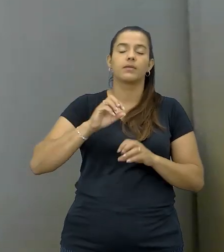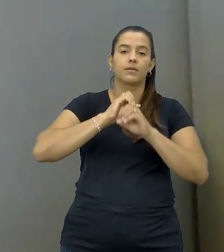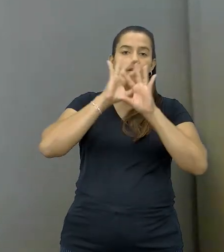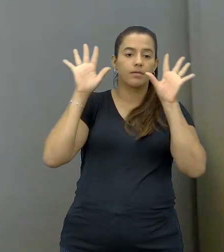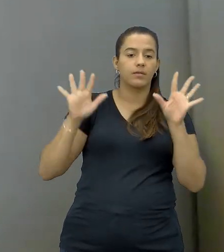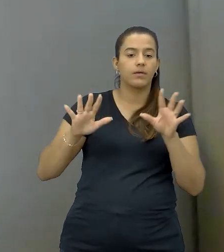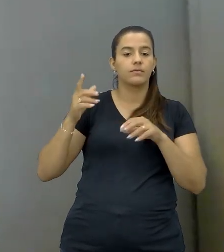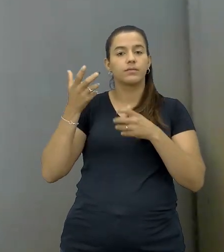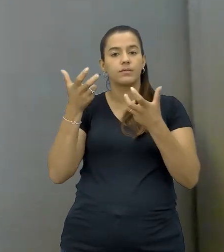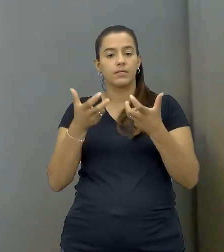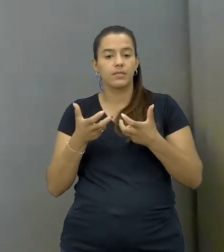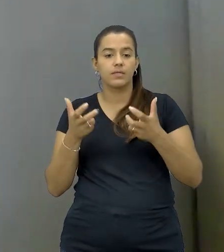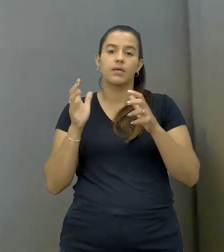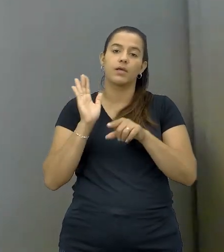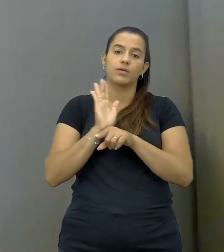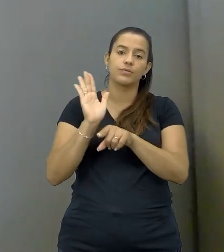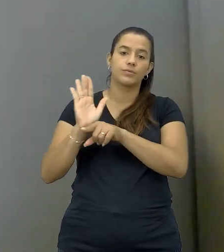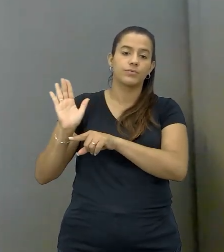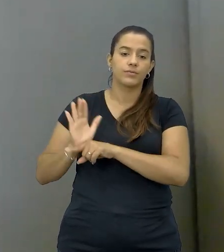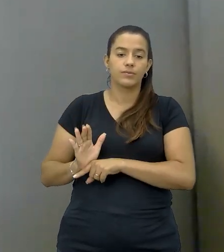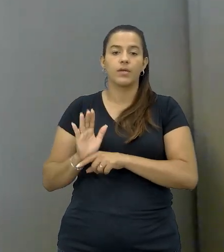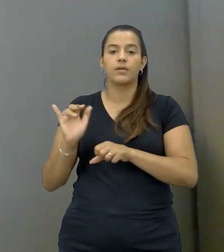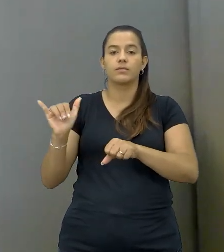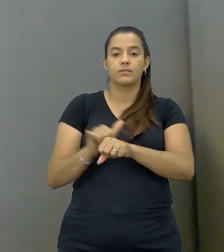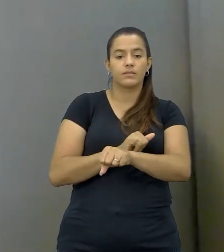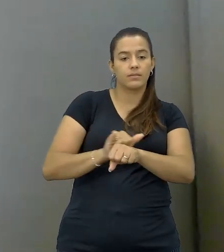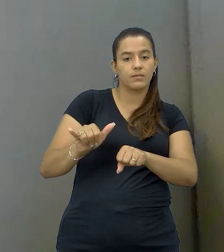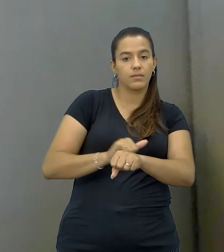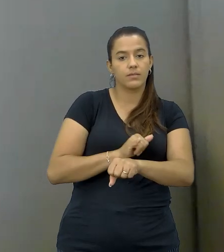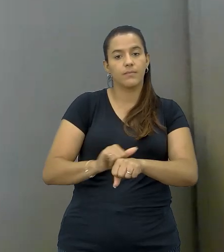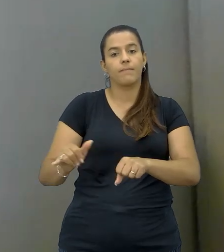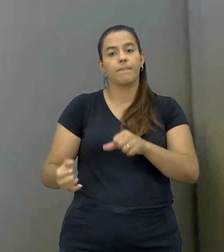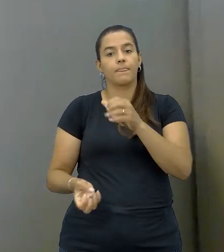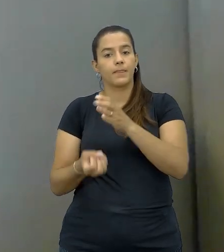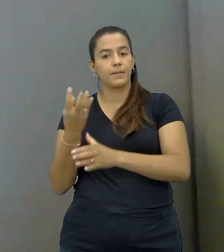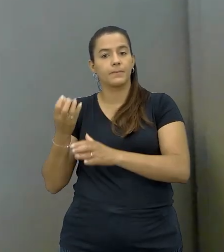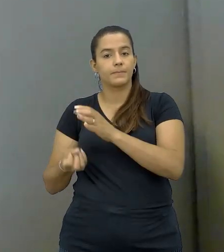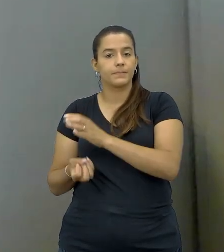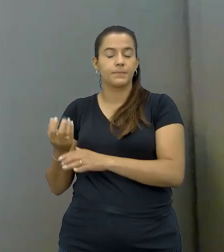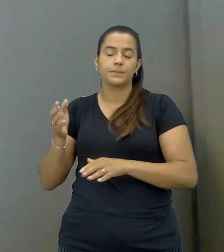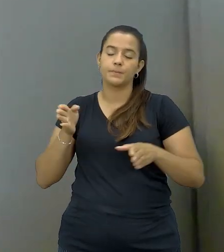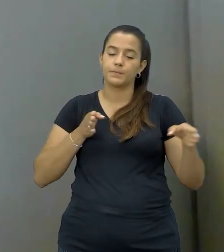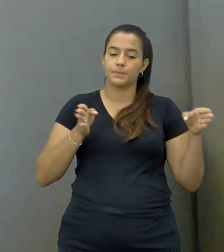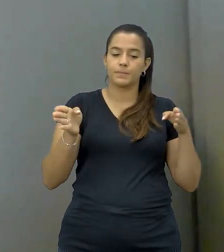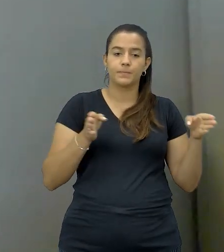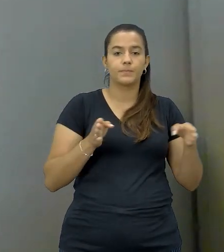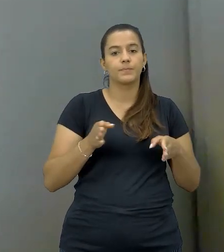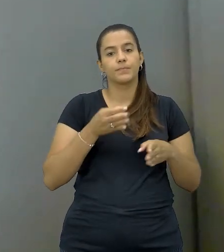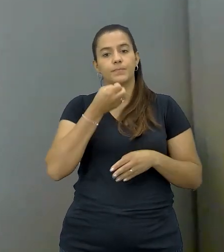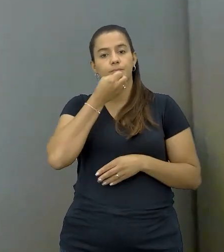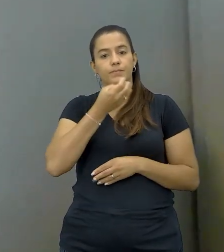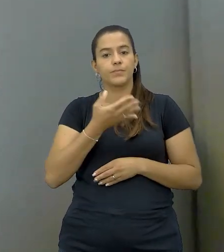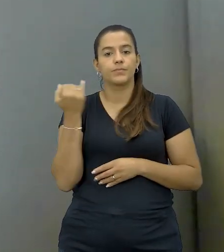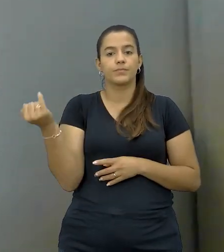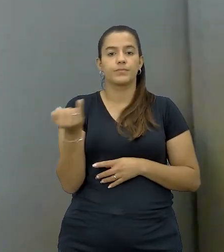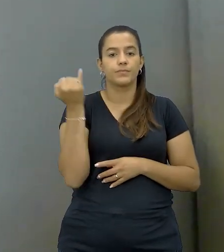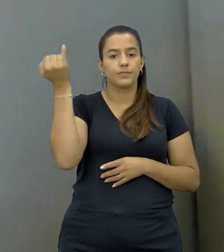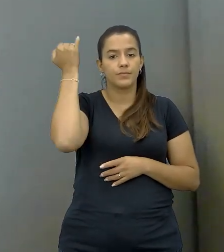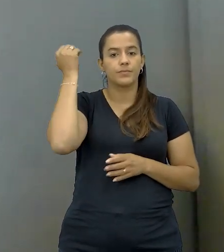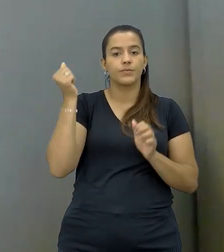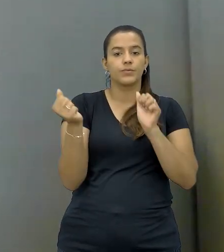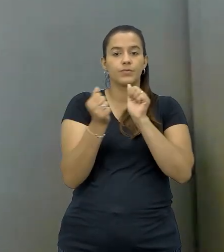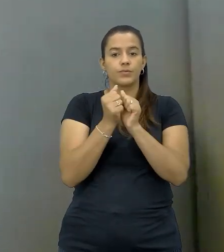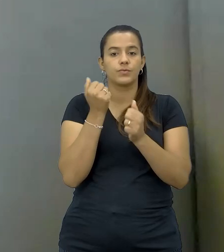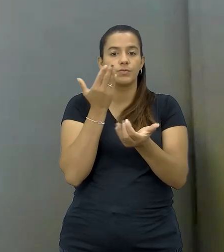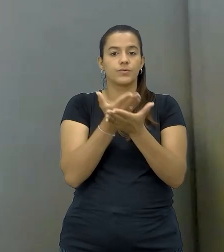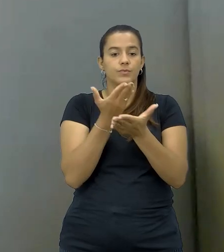né, soluções, estratégias, criar sempre momentos de reunião com os estudantes, né,